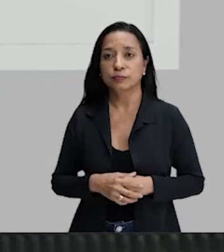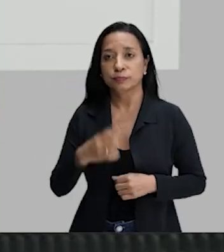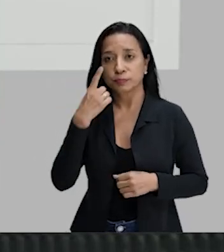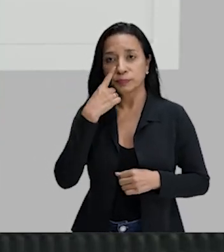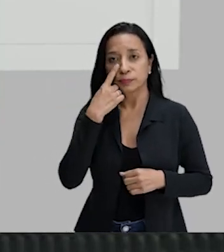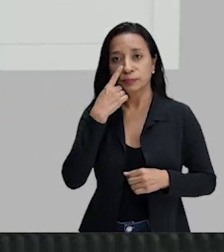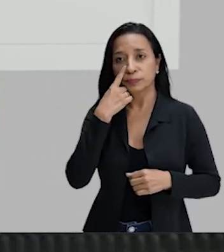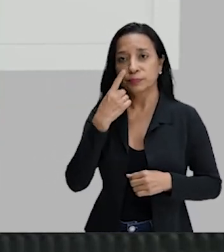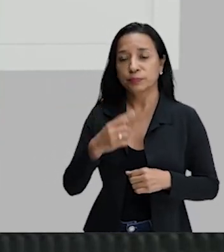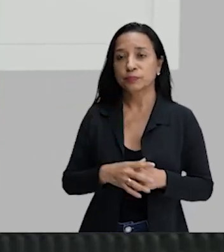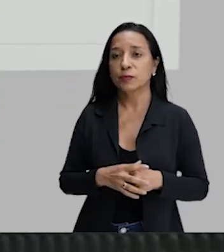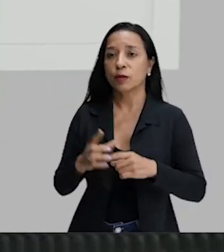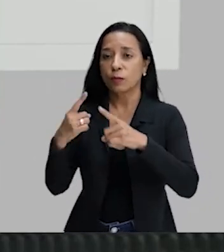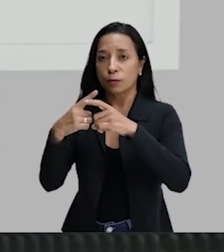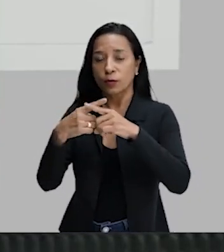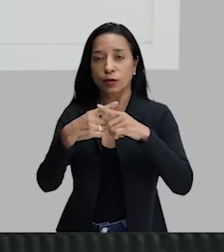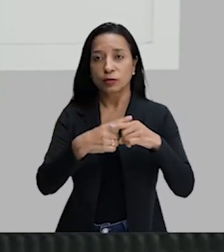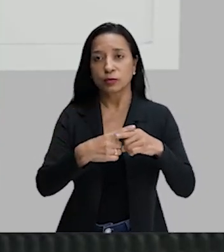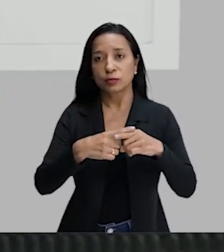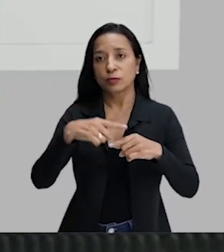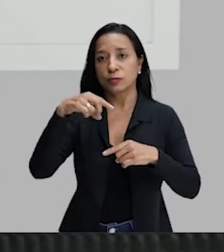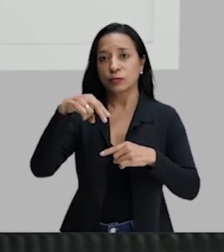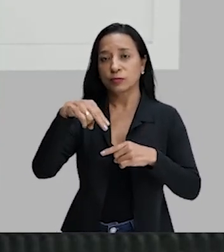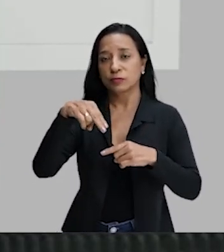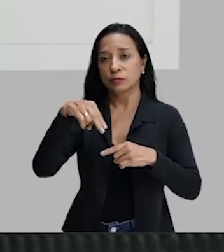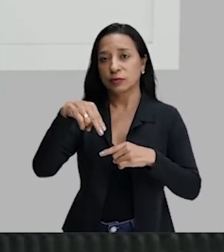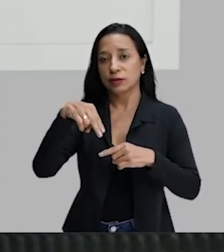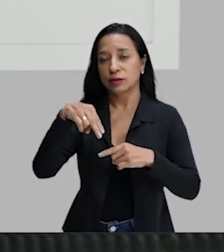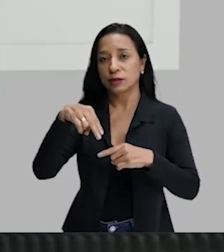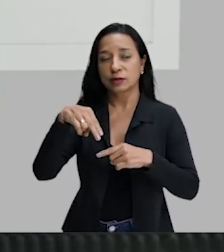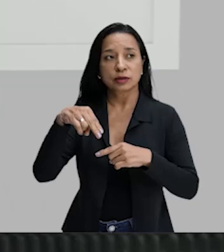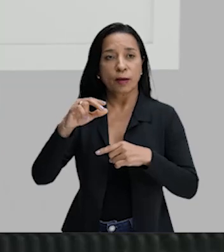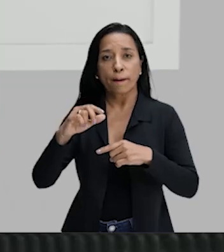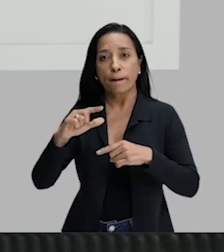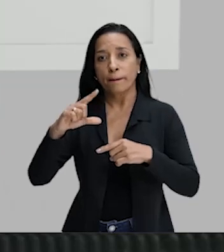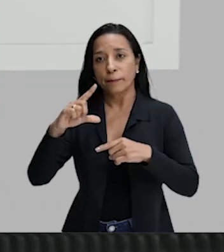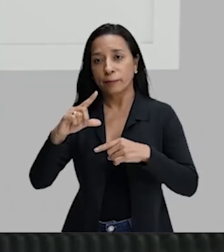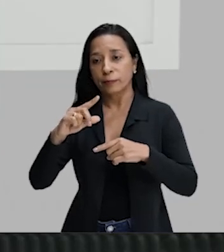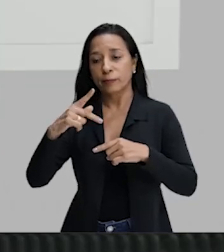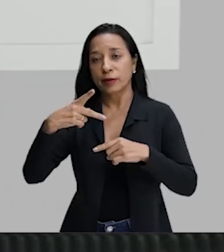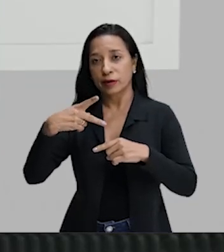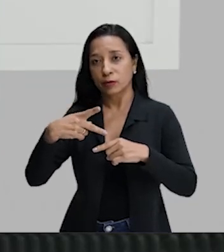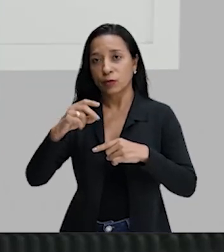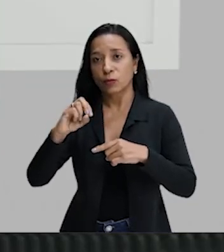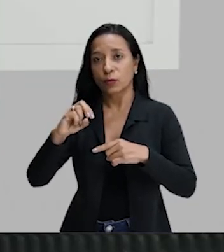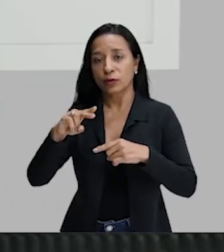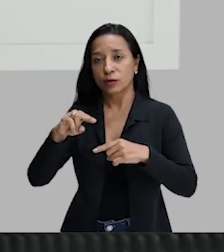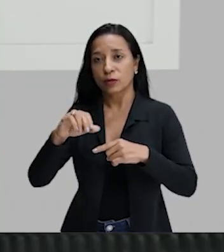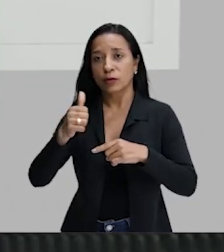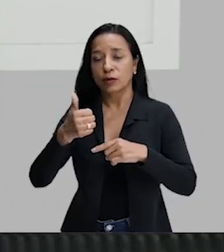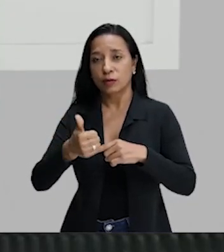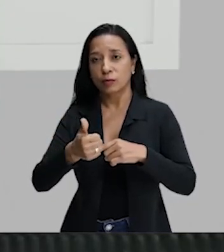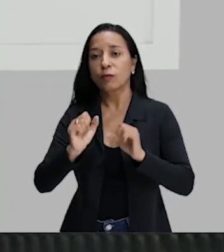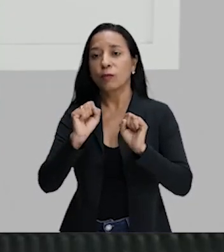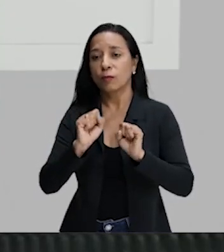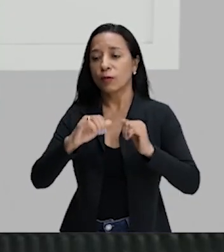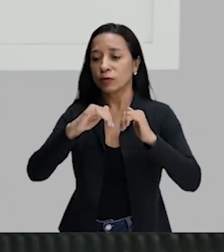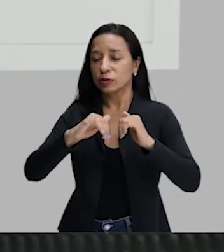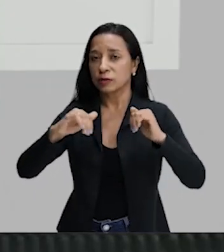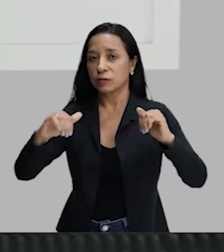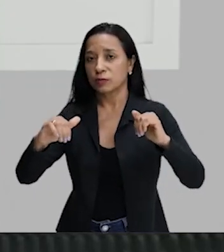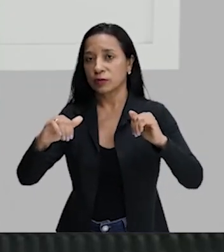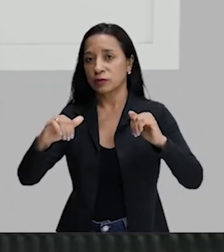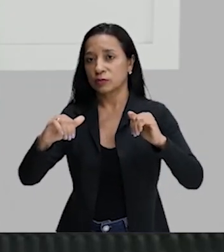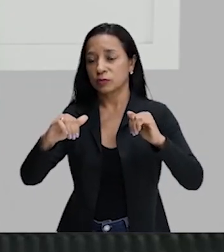Um polinômio de grau n maior ou igual a 1 pode ser decomposto em um produto de fatores do